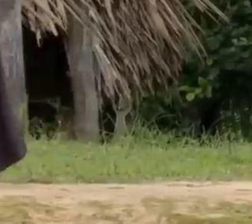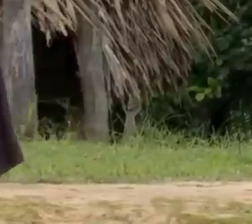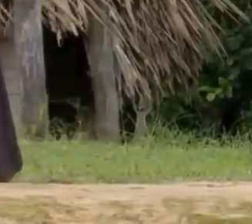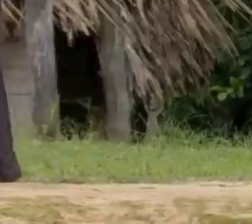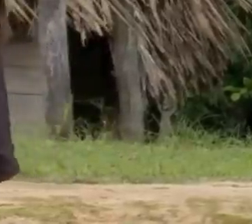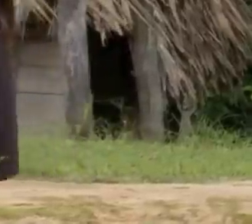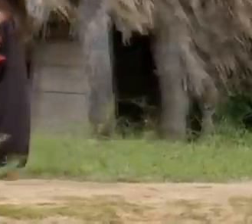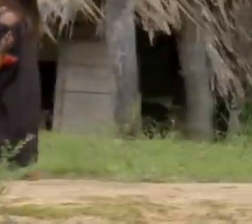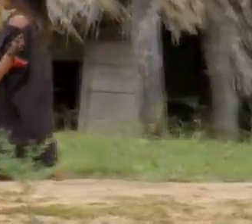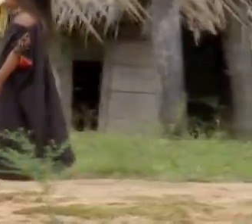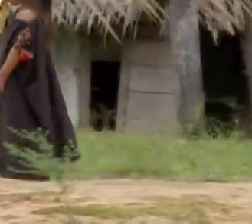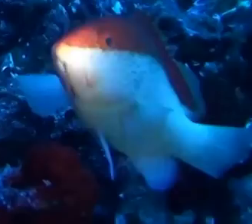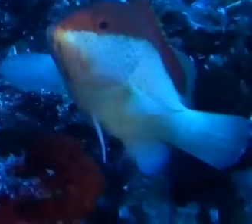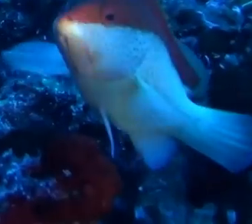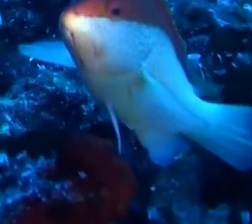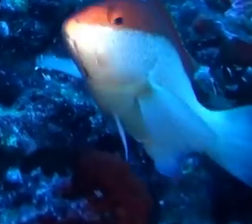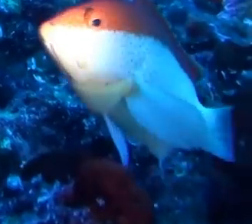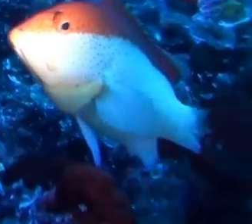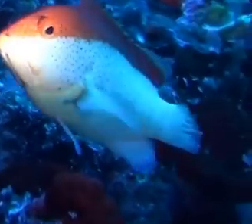Música